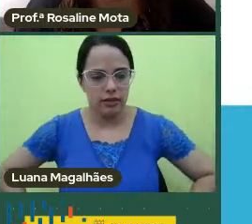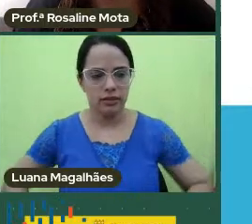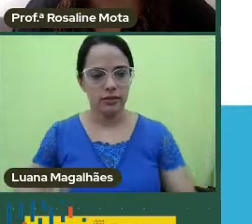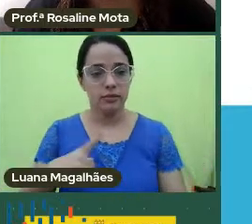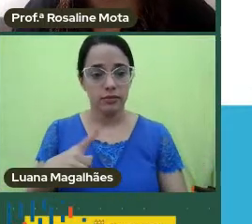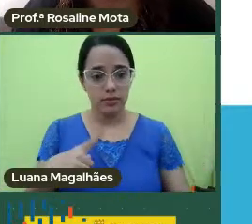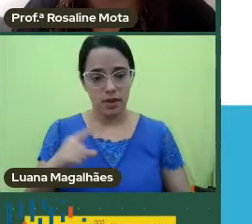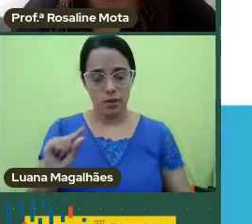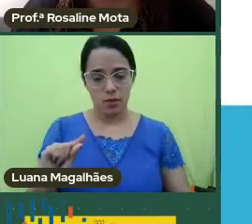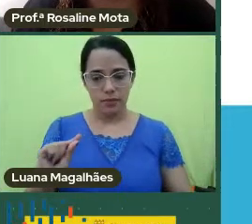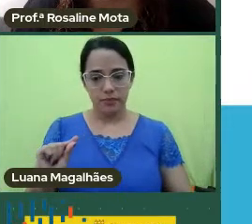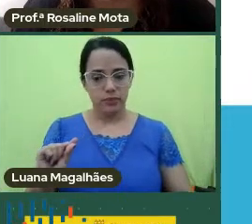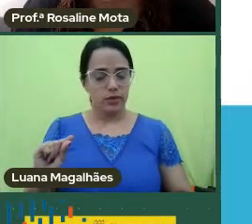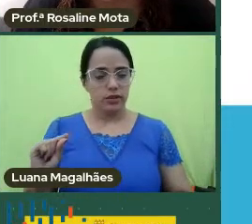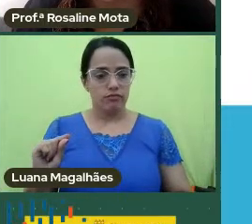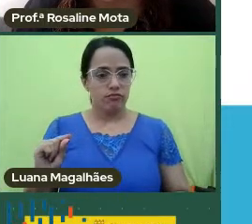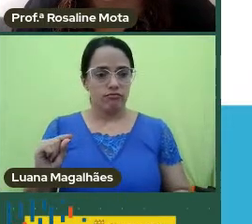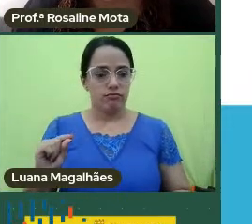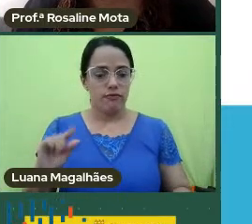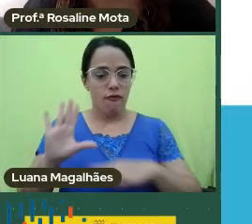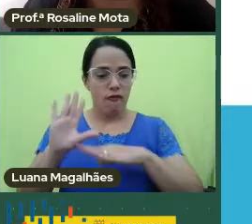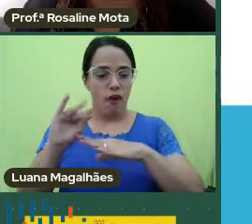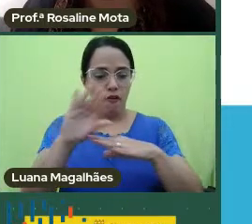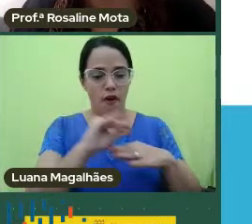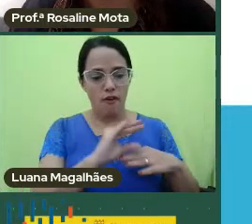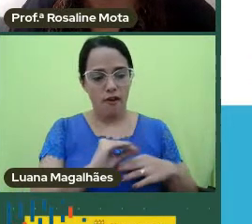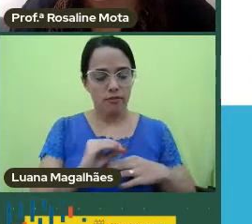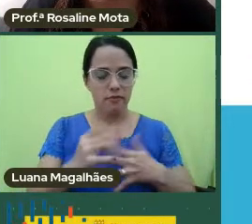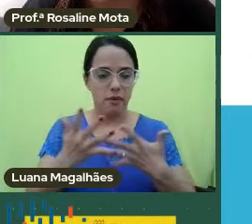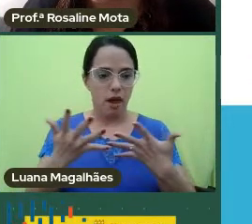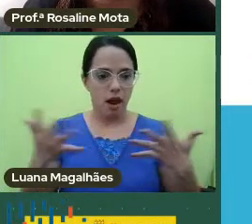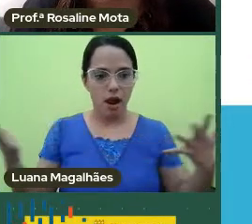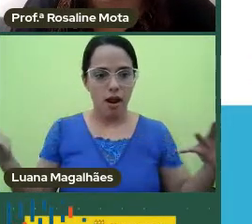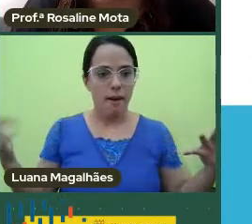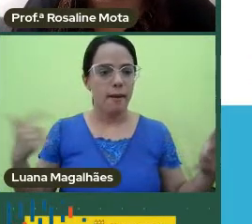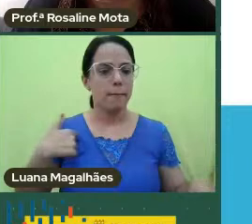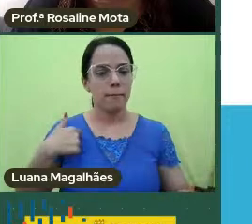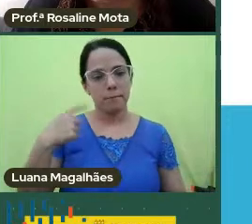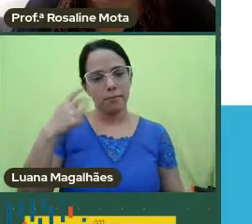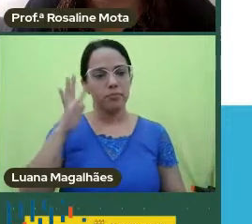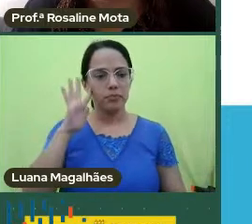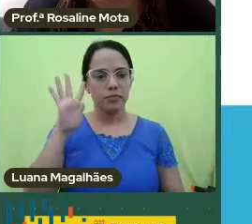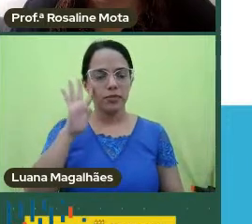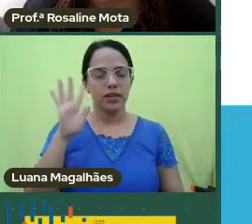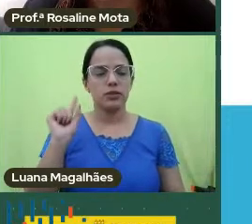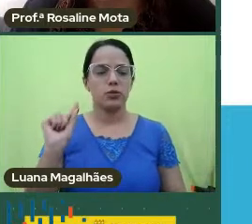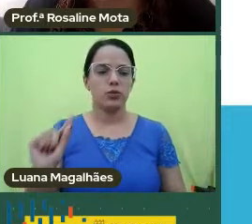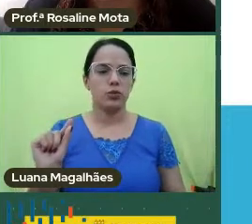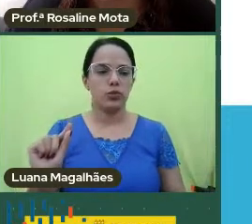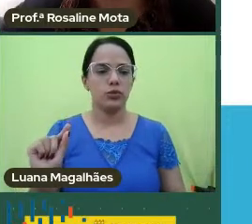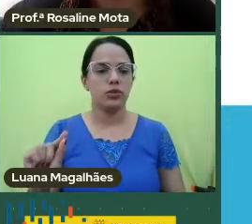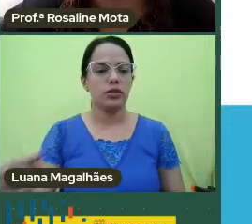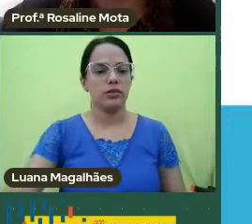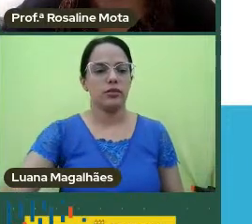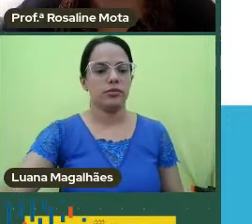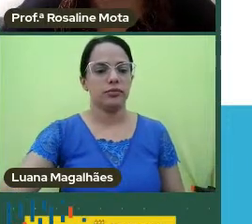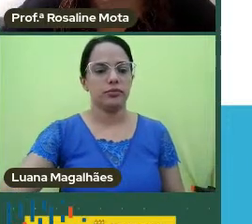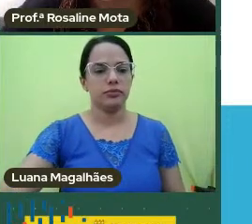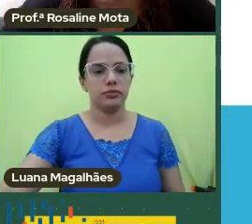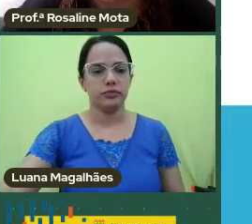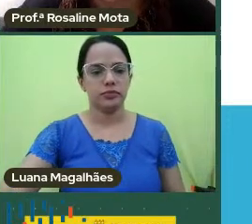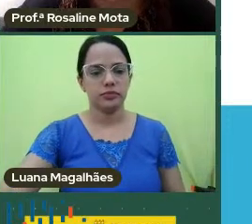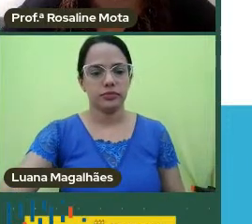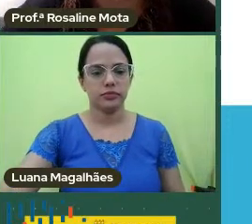fotográficos gigantescos. É, e eu tenho pretensão de fazer um trabalho lá também. Mas já fiz